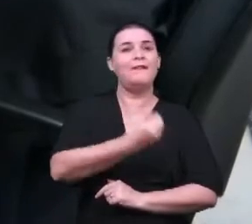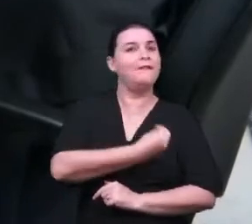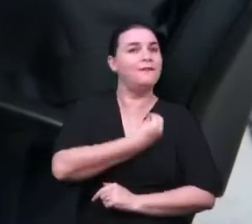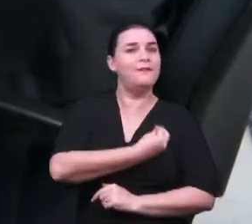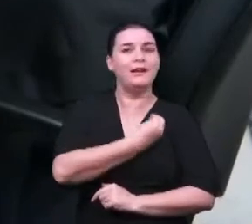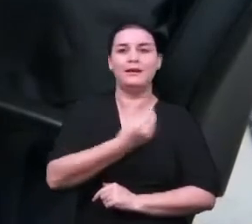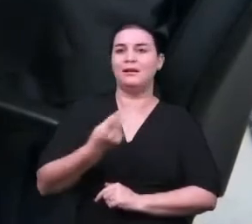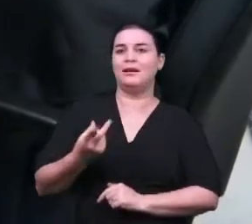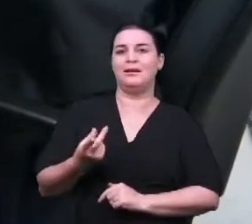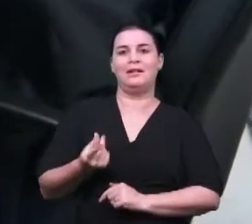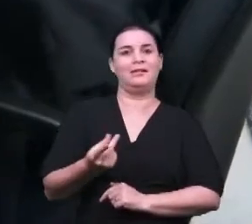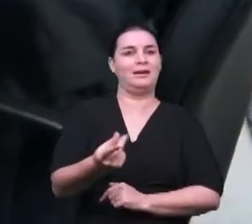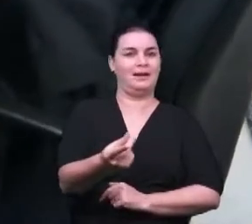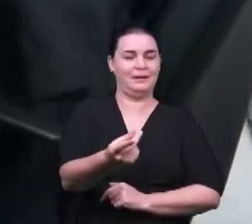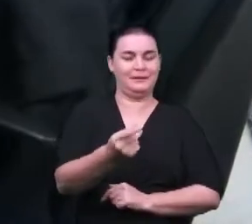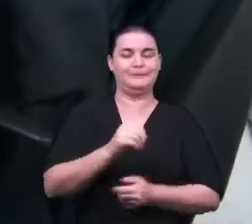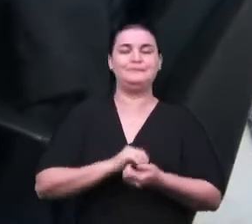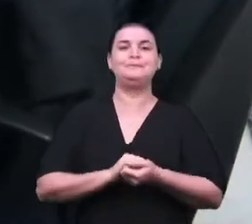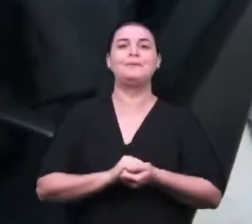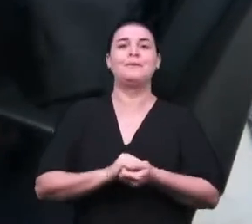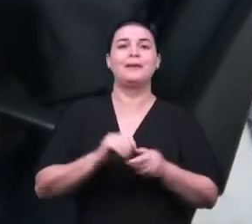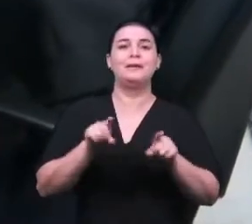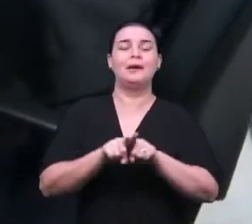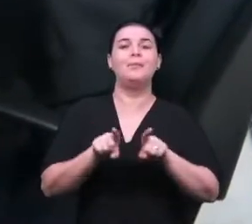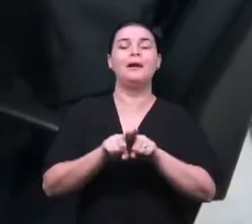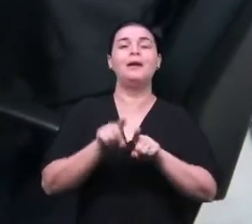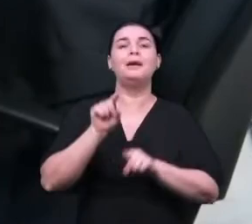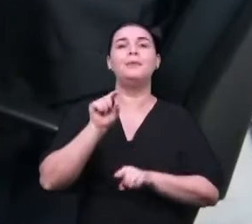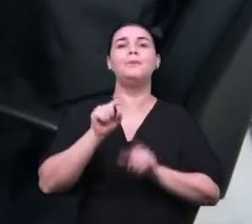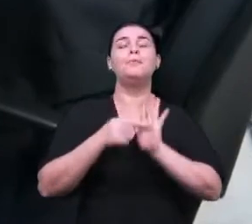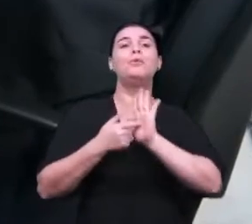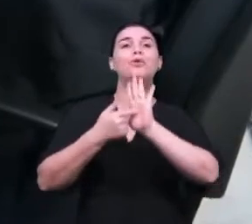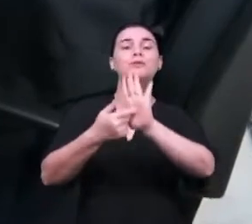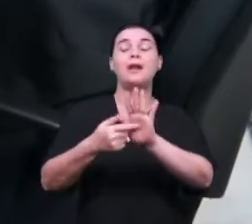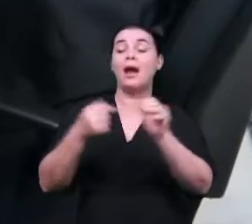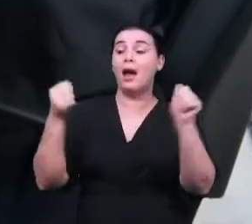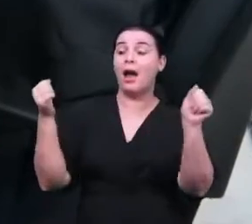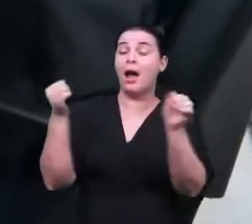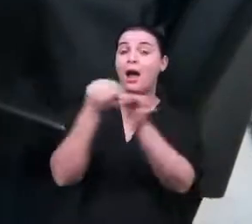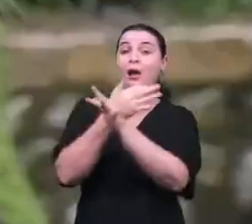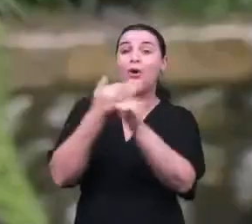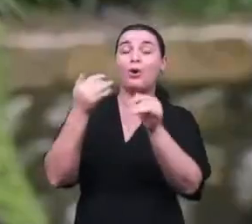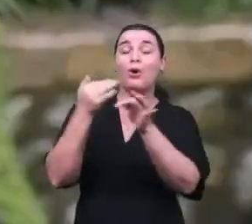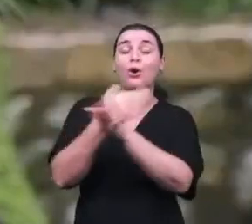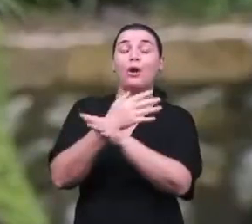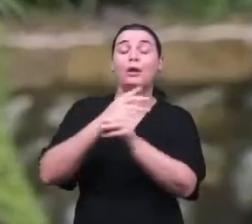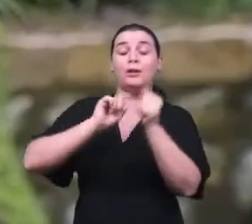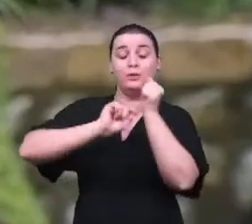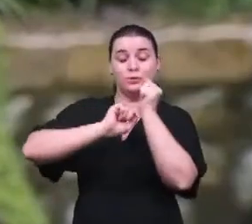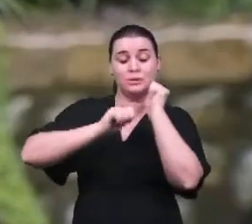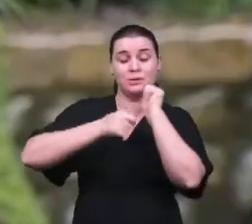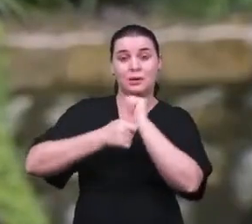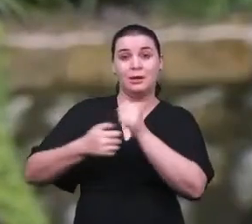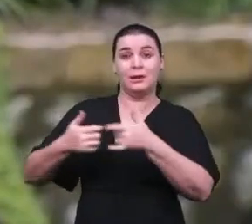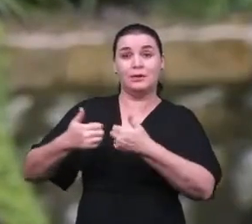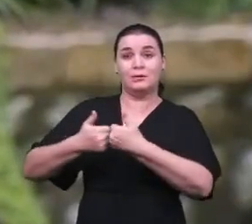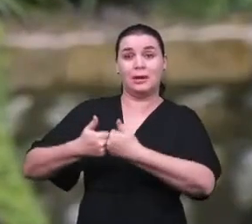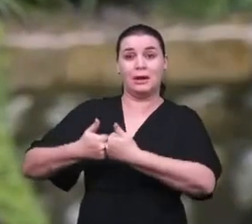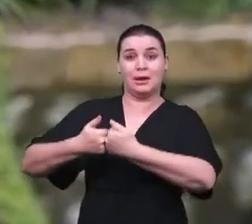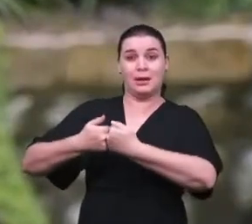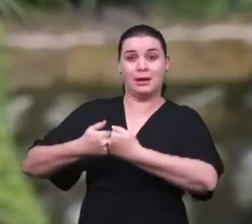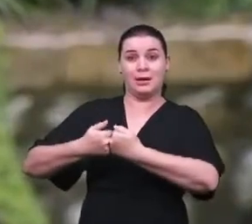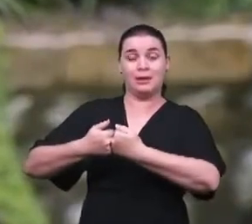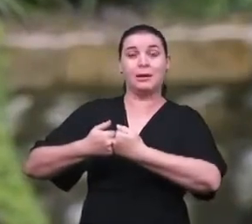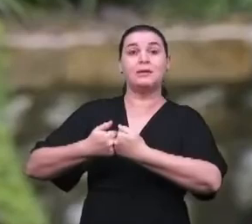interessante, Adaíso, em mostrar a glória e também o mistério na arca, está nas tábuas da lei,